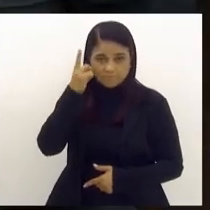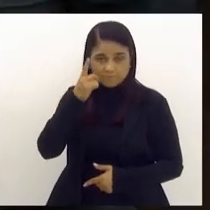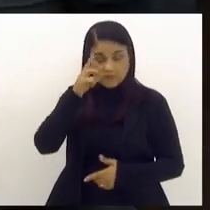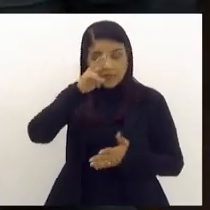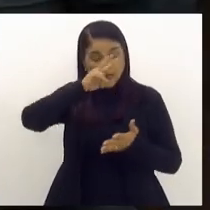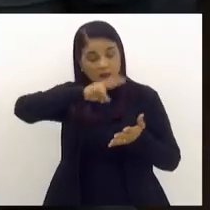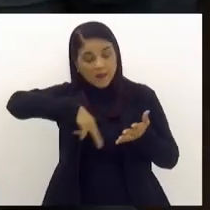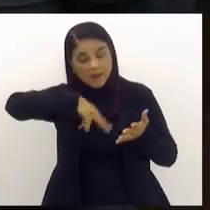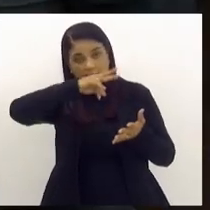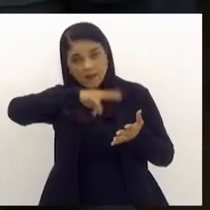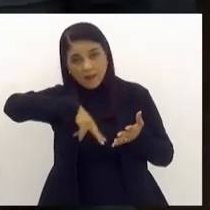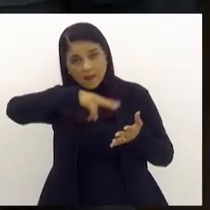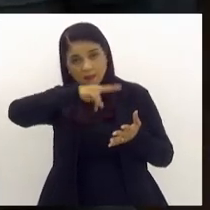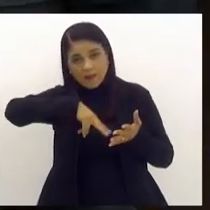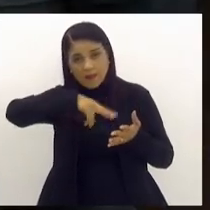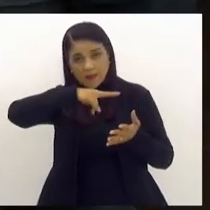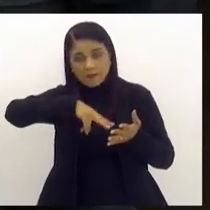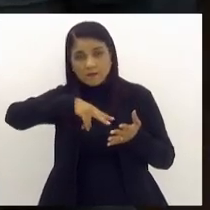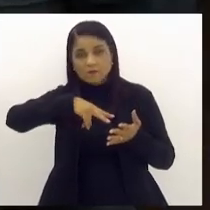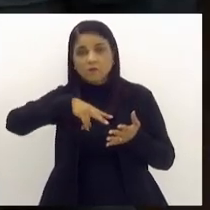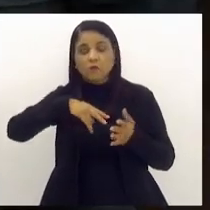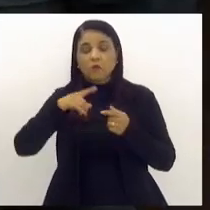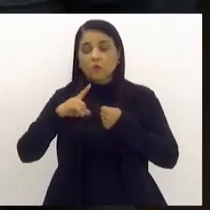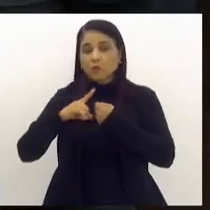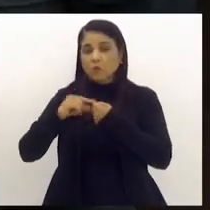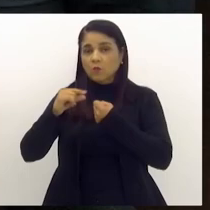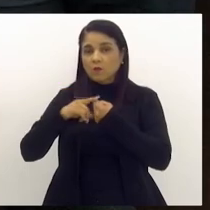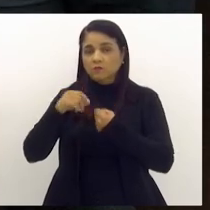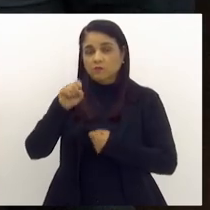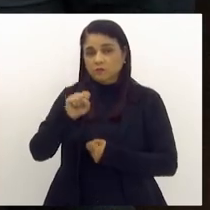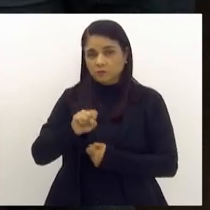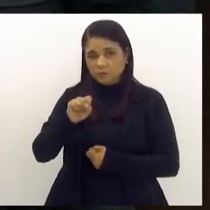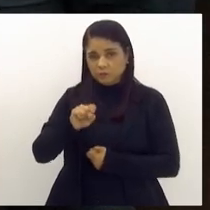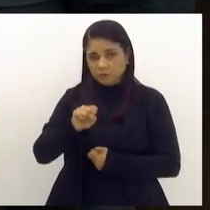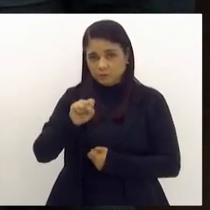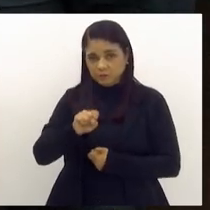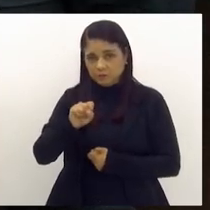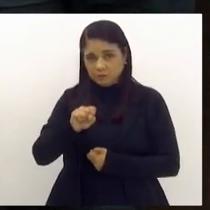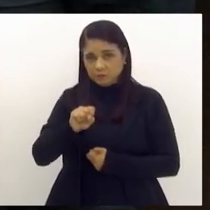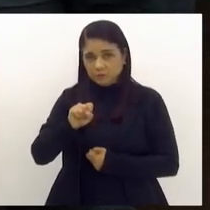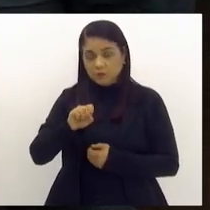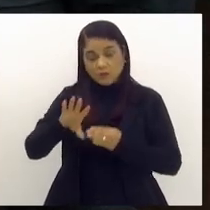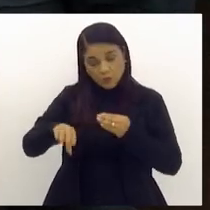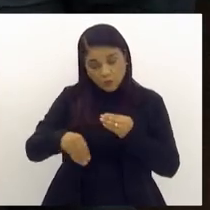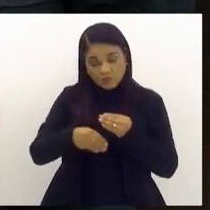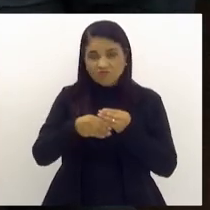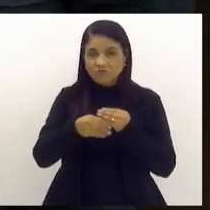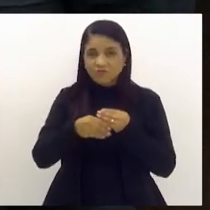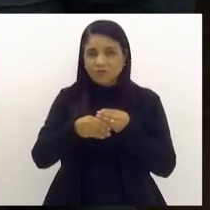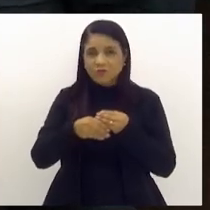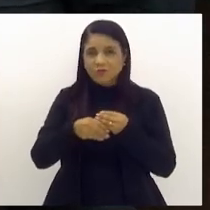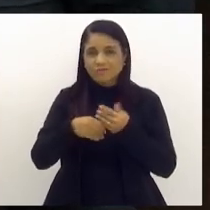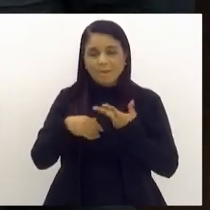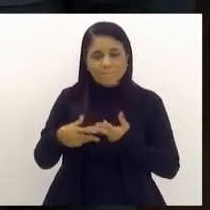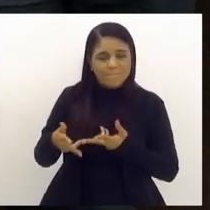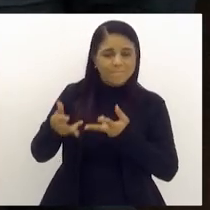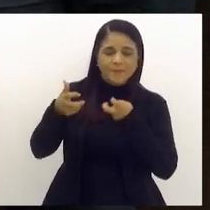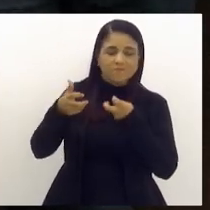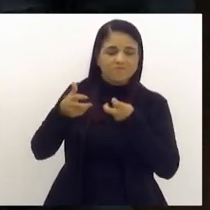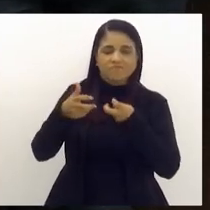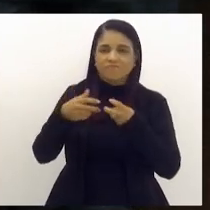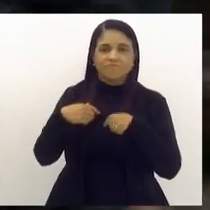lesse, por favor, o artigo 8º, que estava para ser incluído e eu não peguei a versão